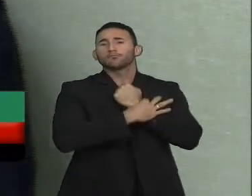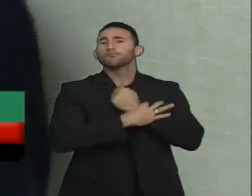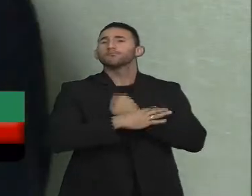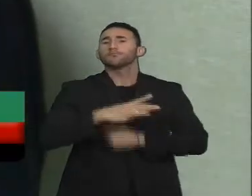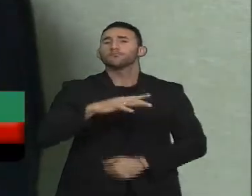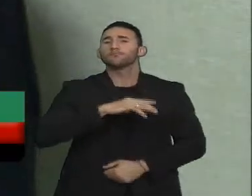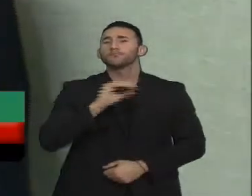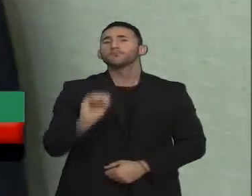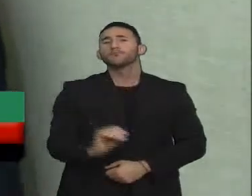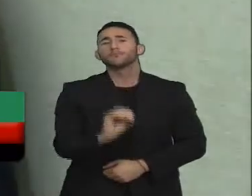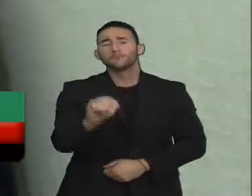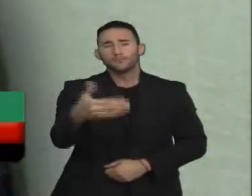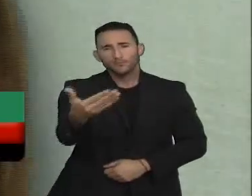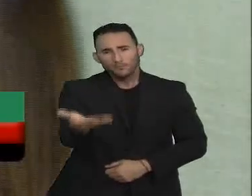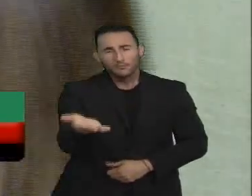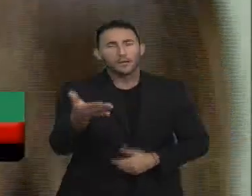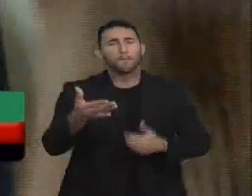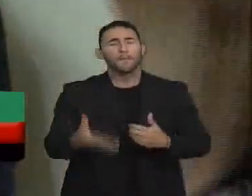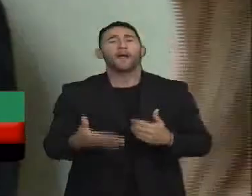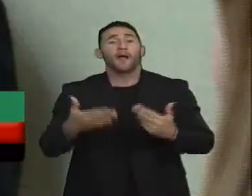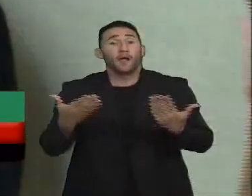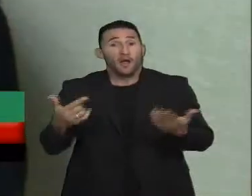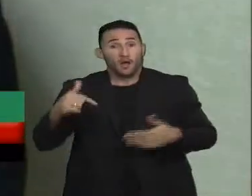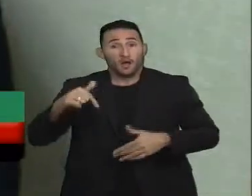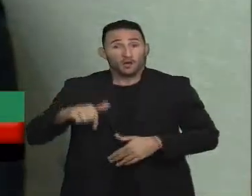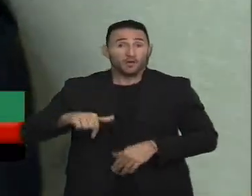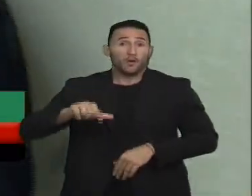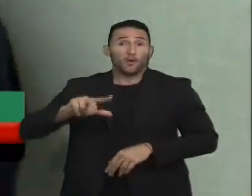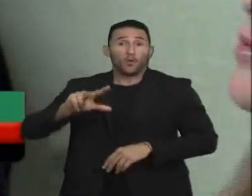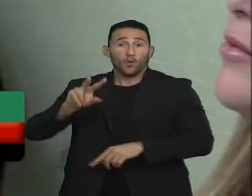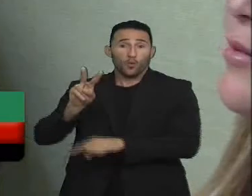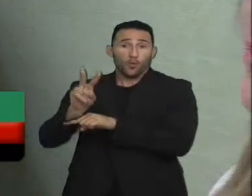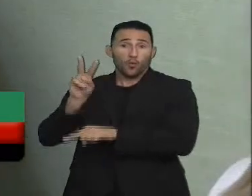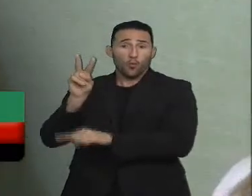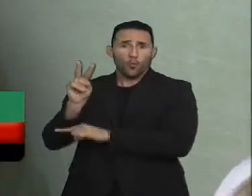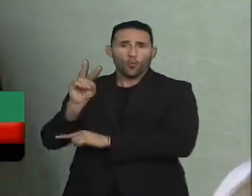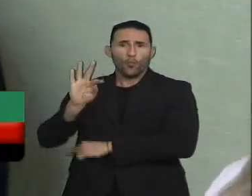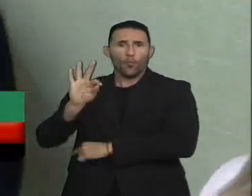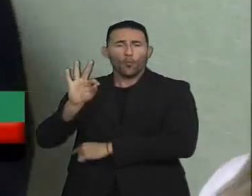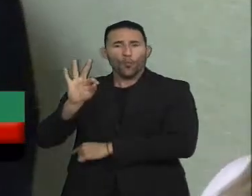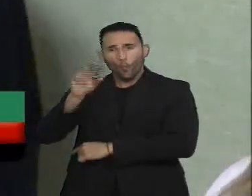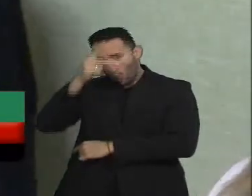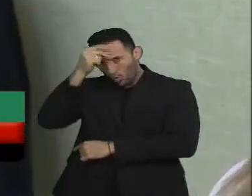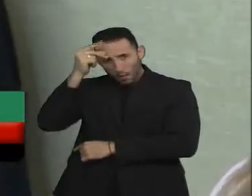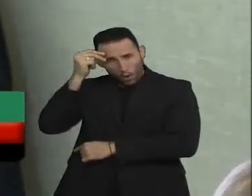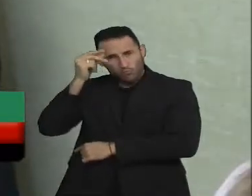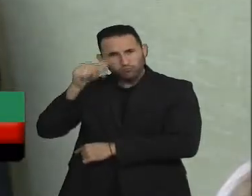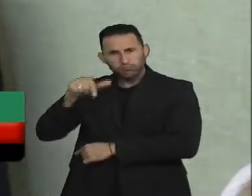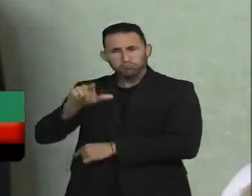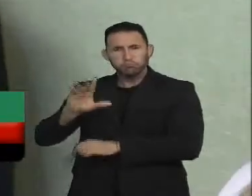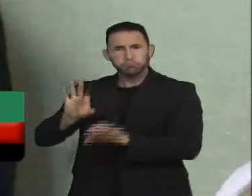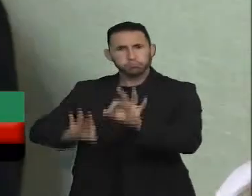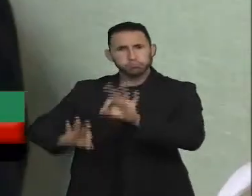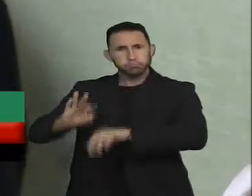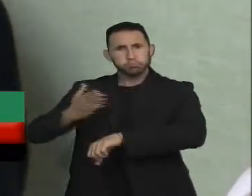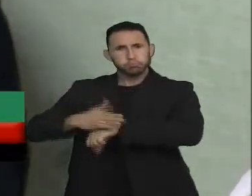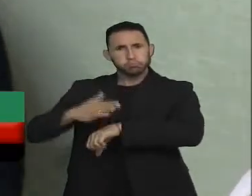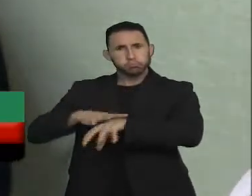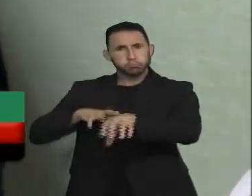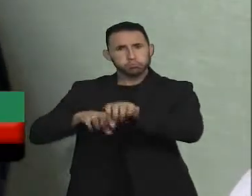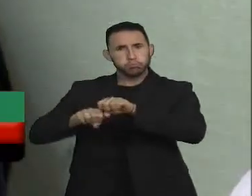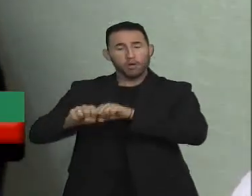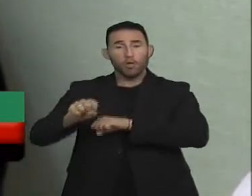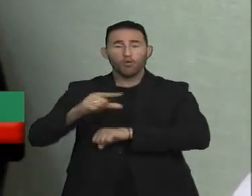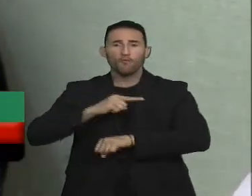Osasco. A nossa guarda é uma das mais preparadas, mais equipadas, e eu tive a oportunidade, senhor presidente, de dar aqui nessa casa